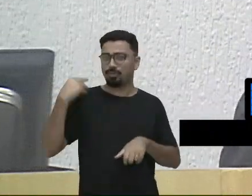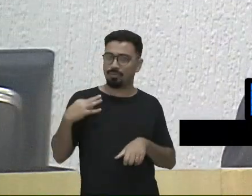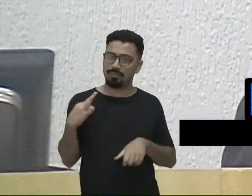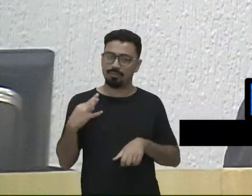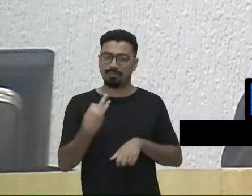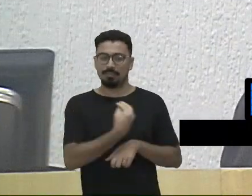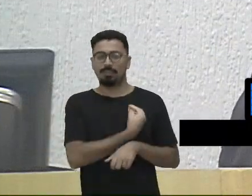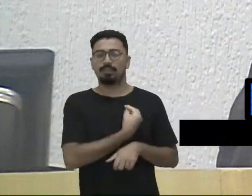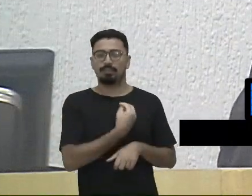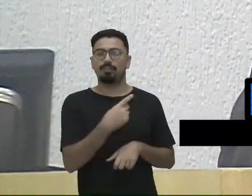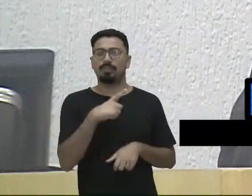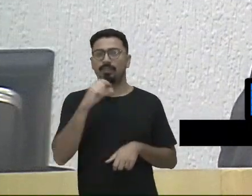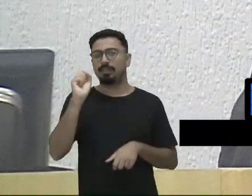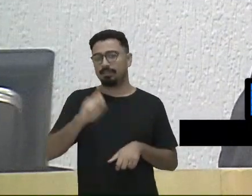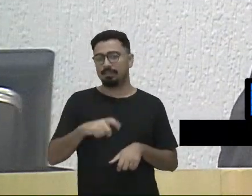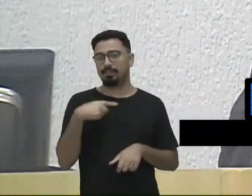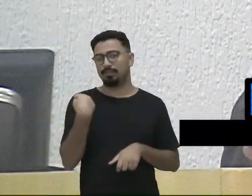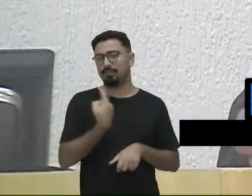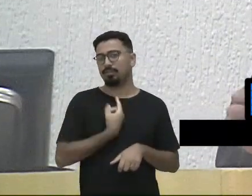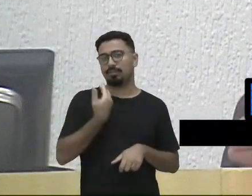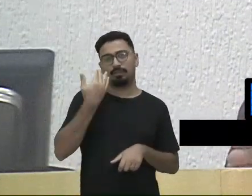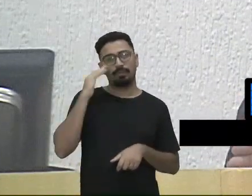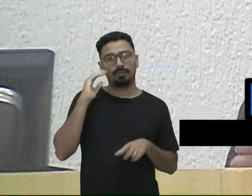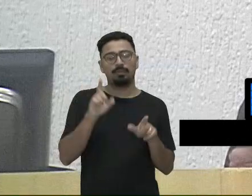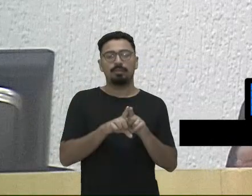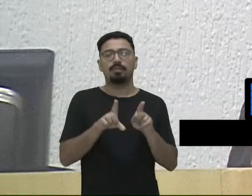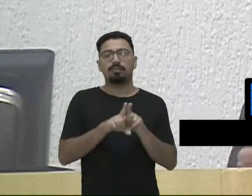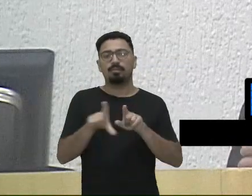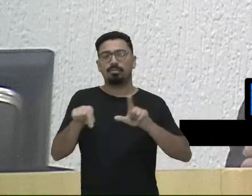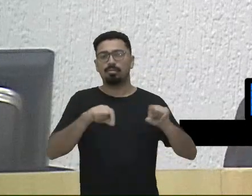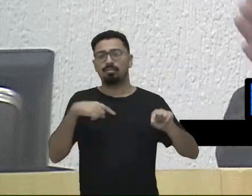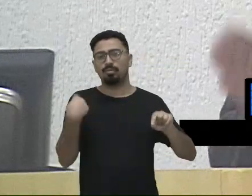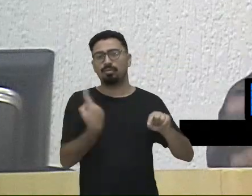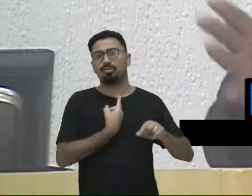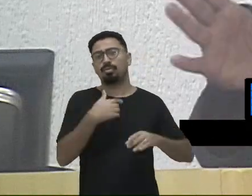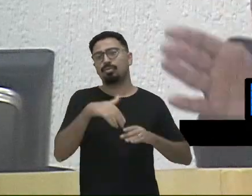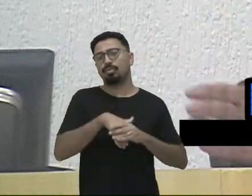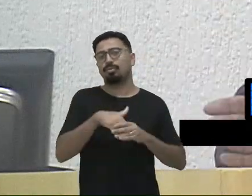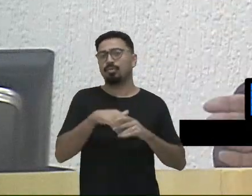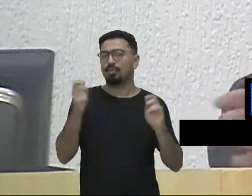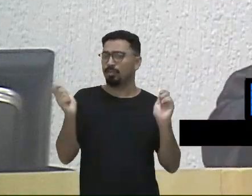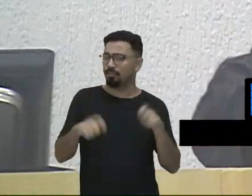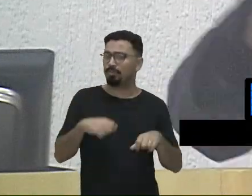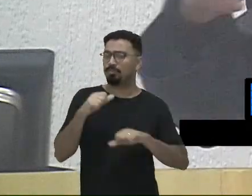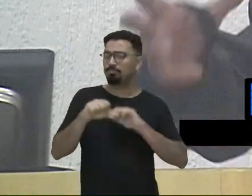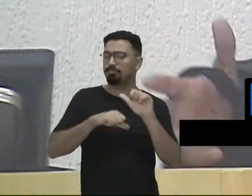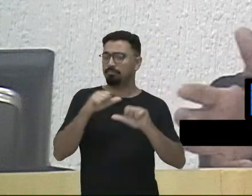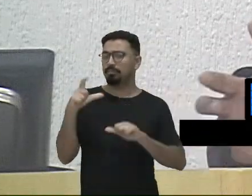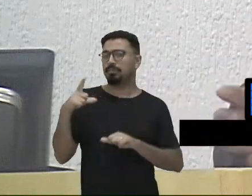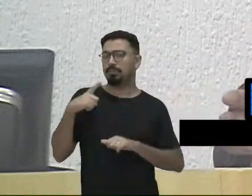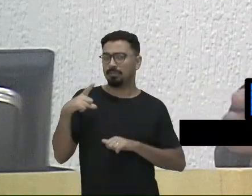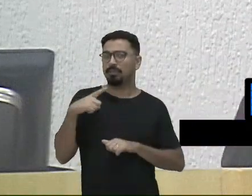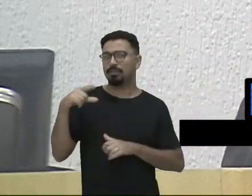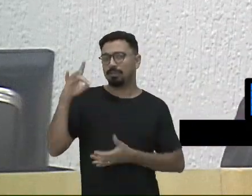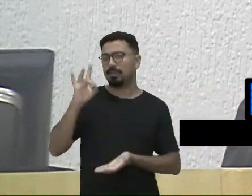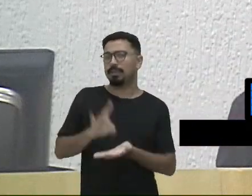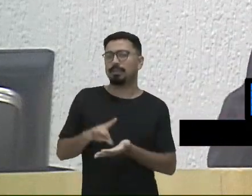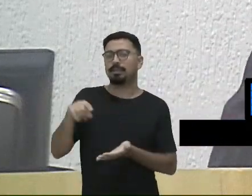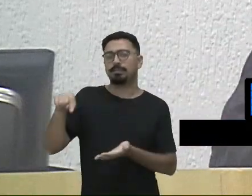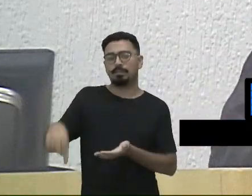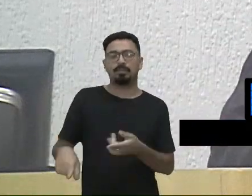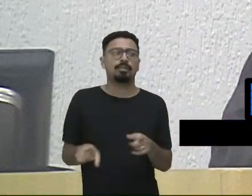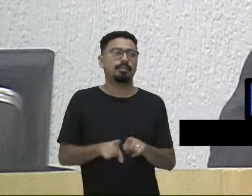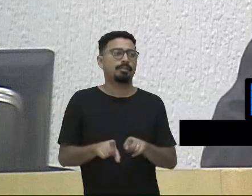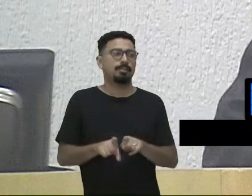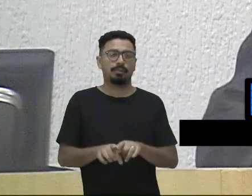vai ter. A gente precisa entender que o poder das nossas escolhas e dos nossos votos é capaz de mudar transformar essa realidade aqui.